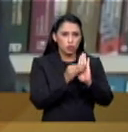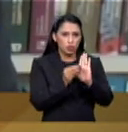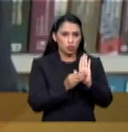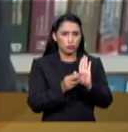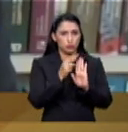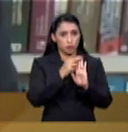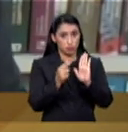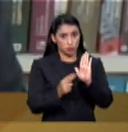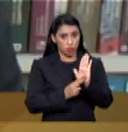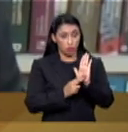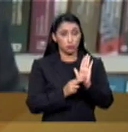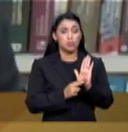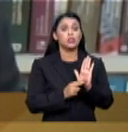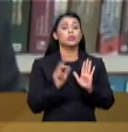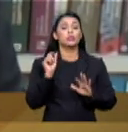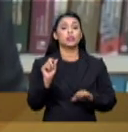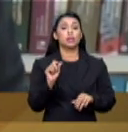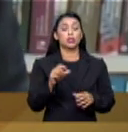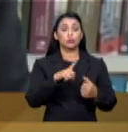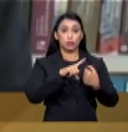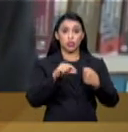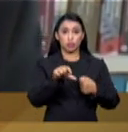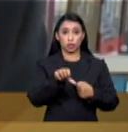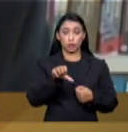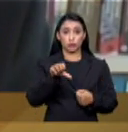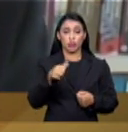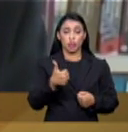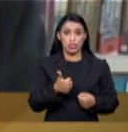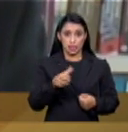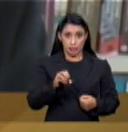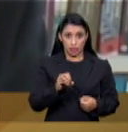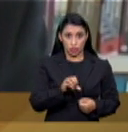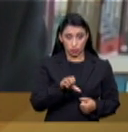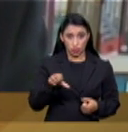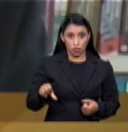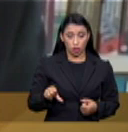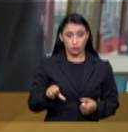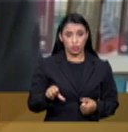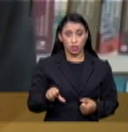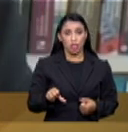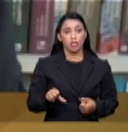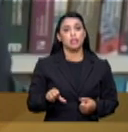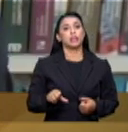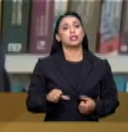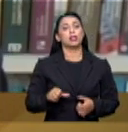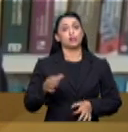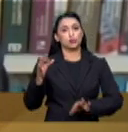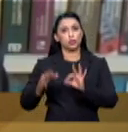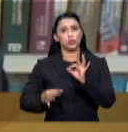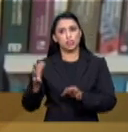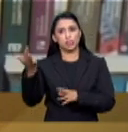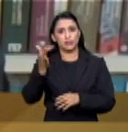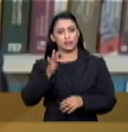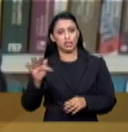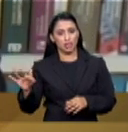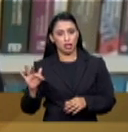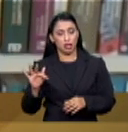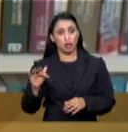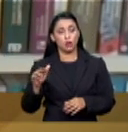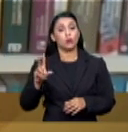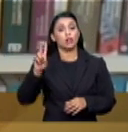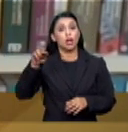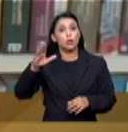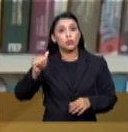artigo 109, na medida em que retira da Justiça Federal o dever de exame de uma causa em que a União